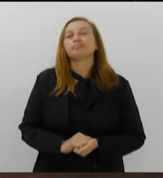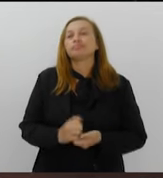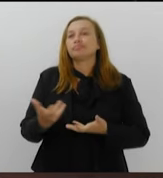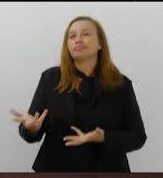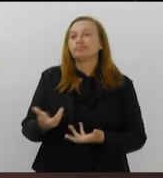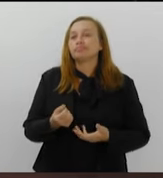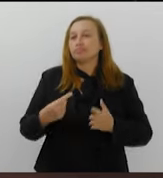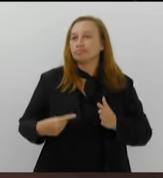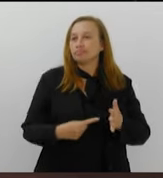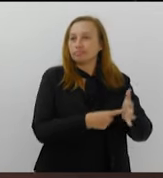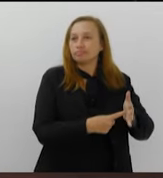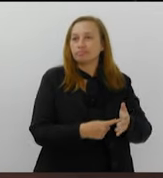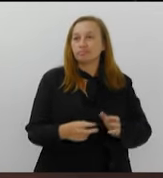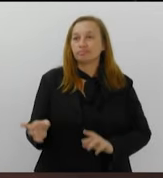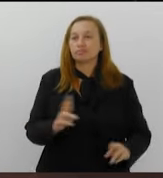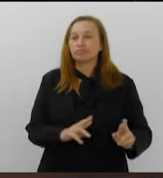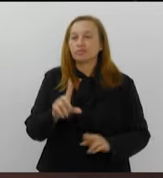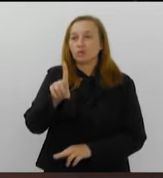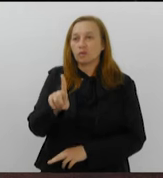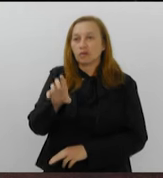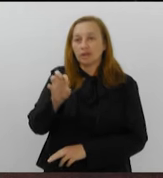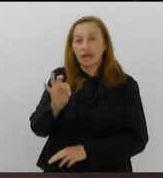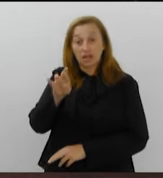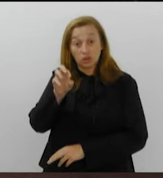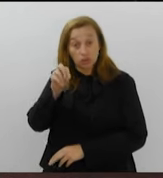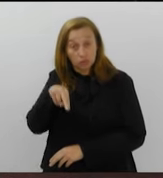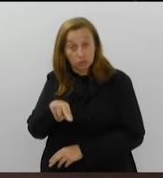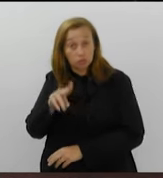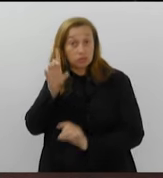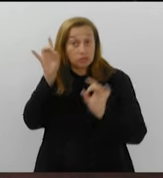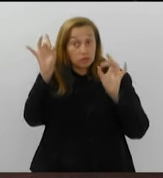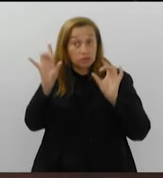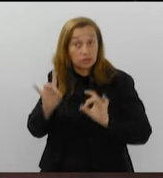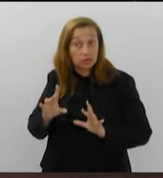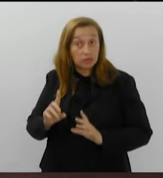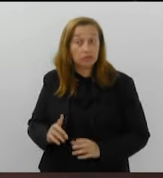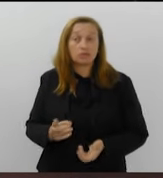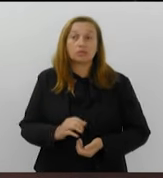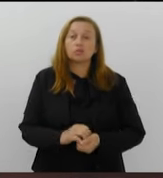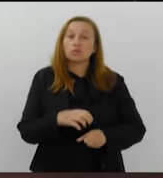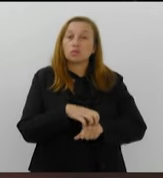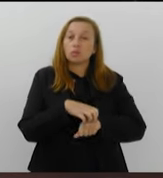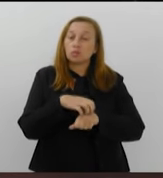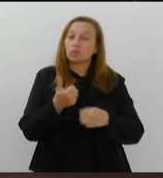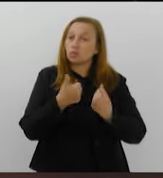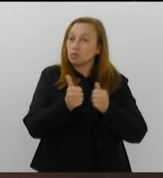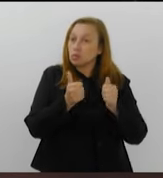diversas denúncias com relação ao Detro, de forma especial a questão dos ônibus.